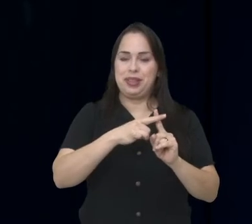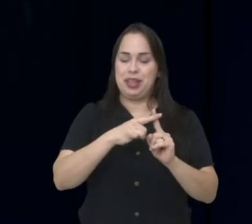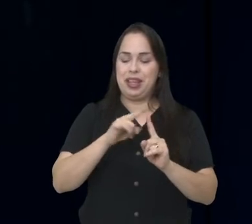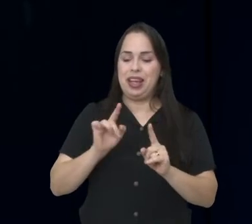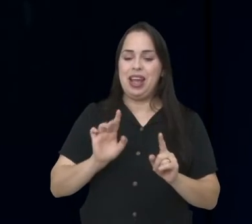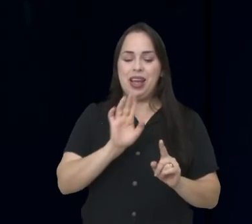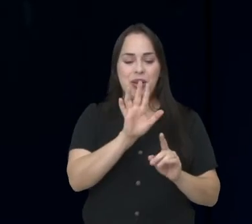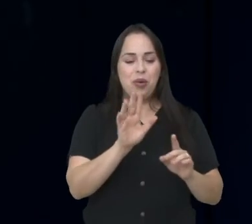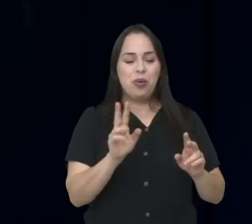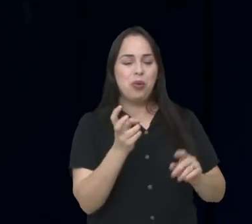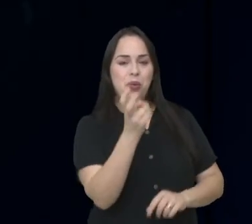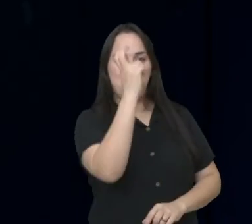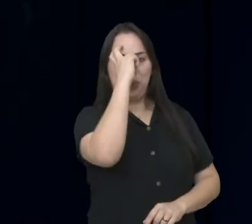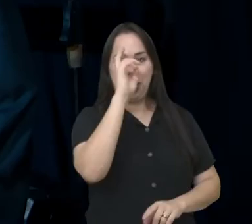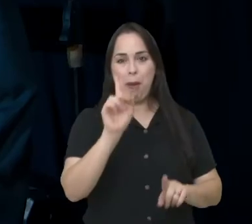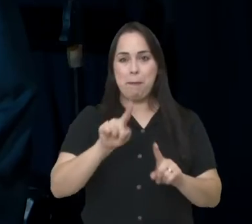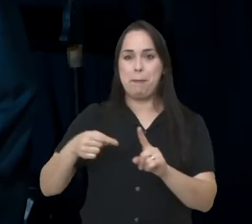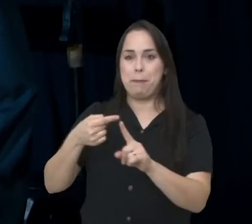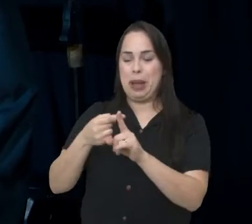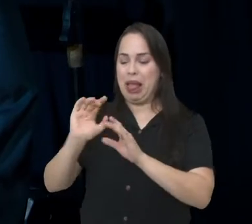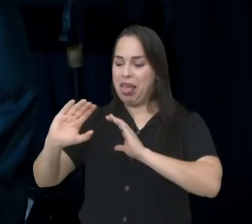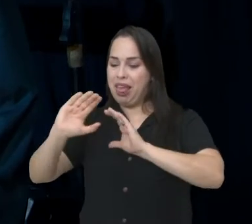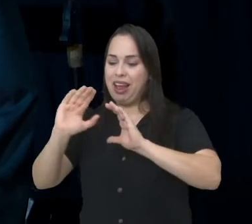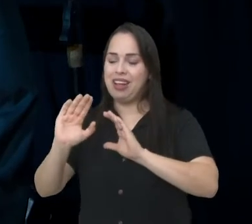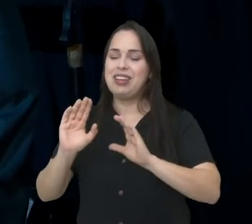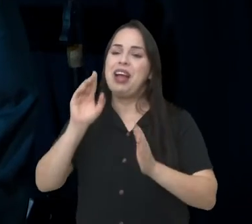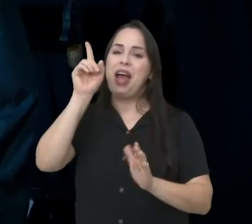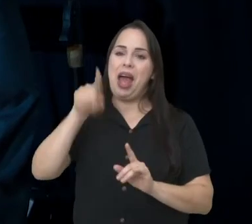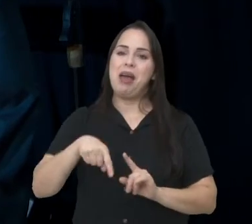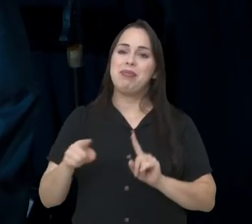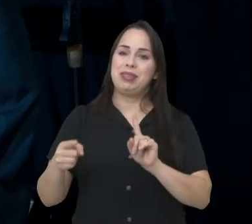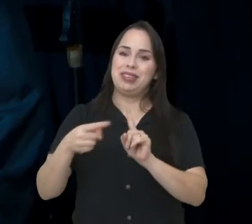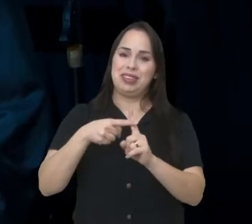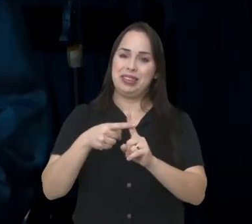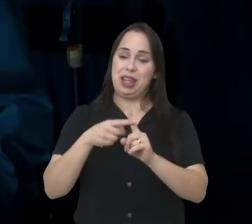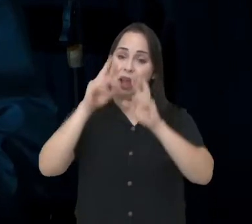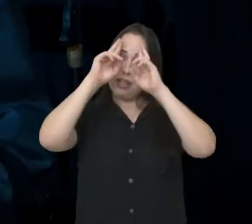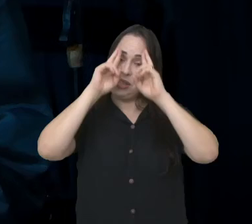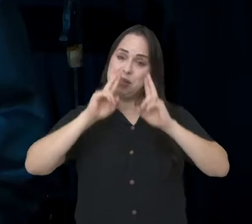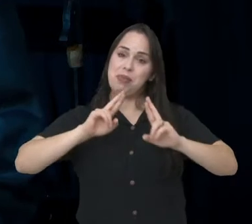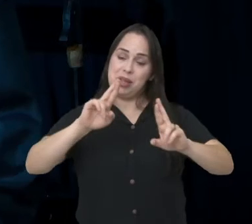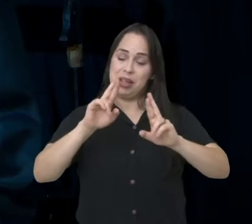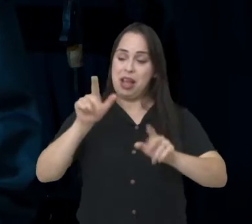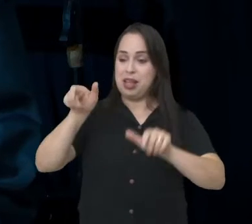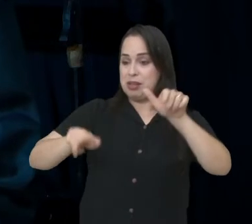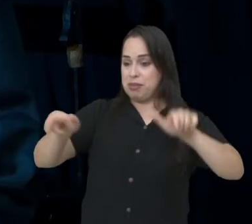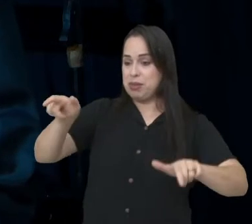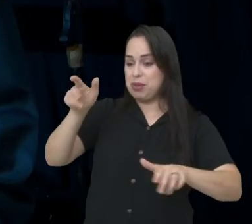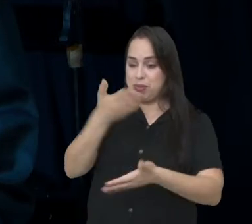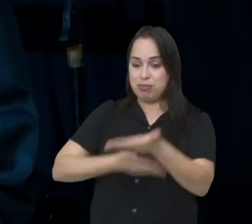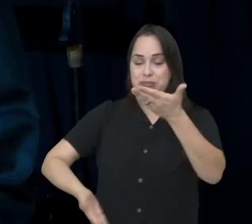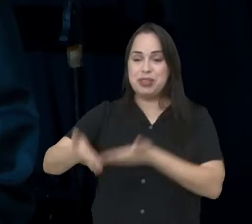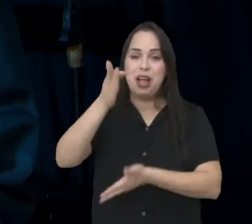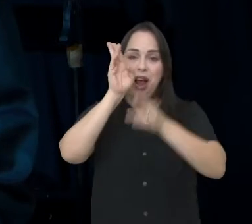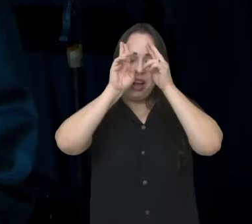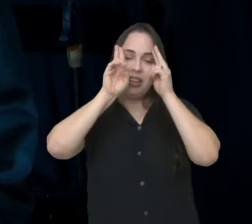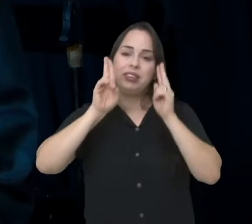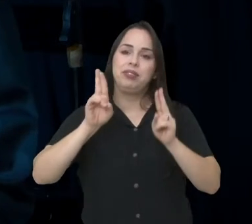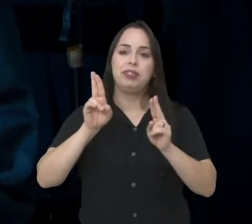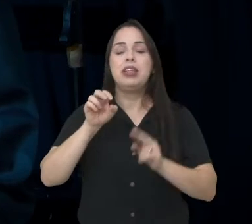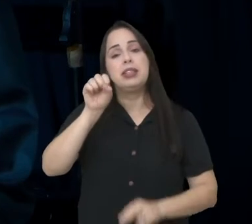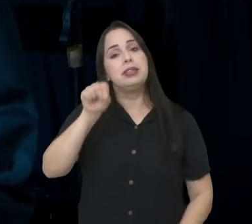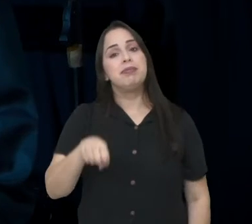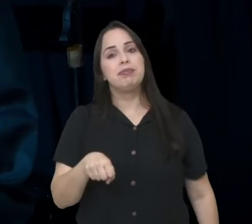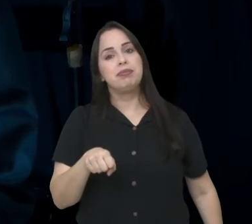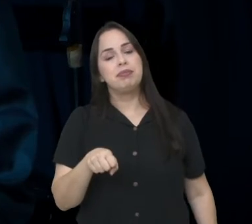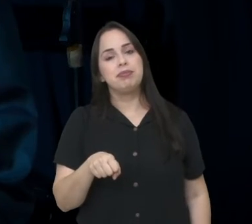arte sempre é positiva, né? E de respeito, como eu te falei, né? Onde as pessoas se respeitam. Então eu acho que